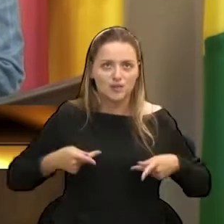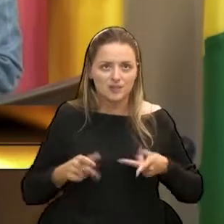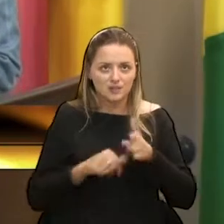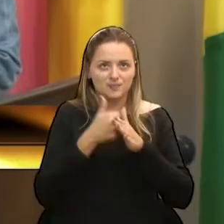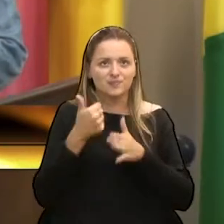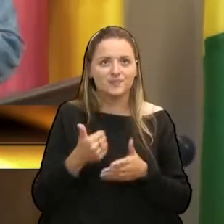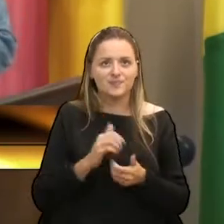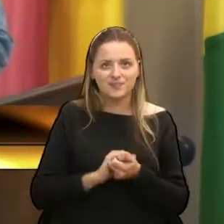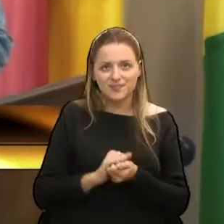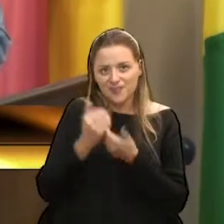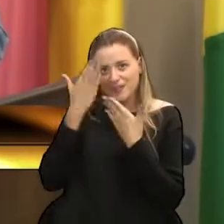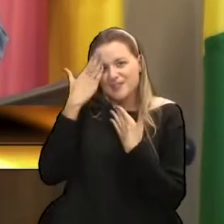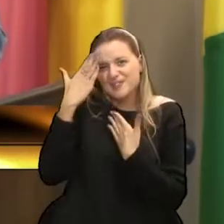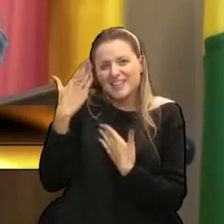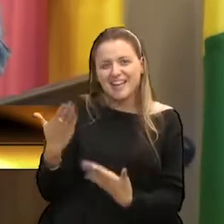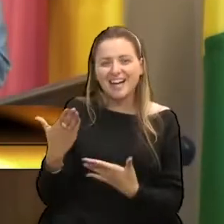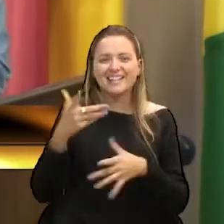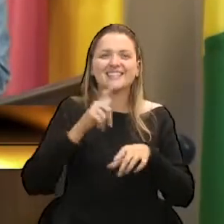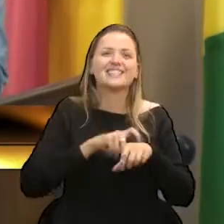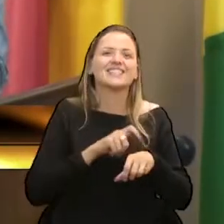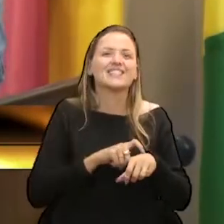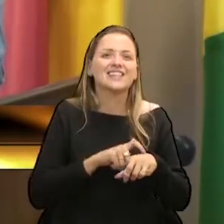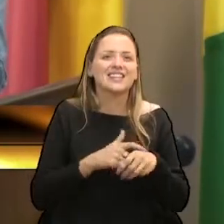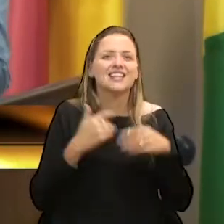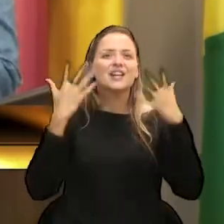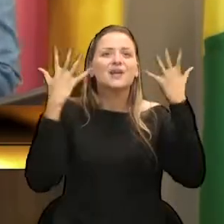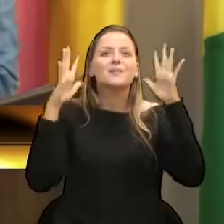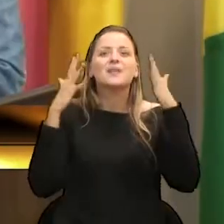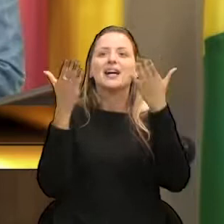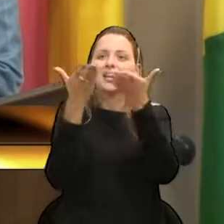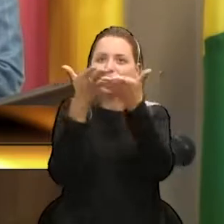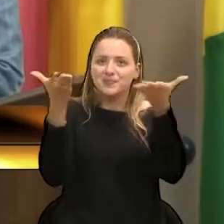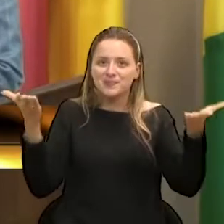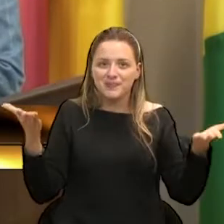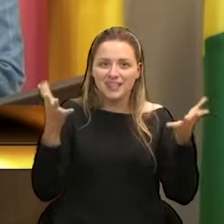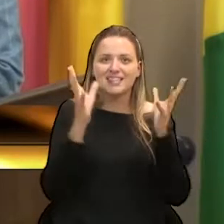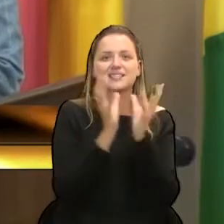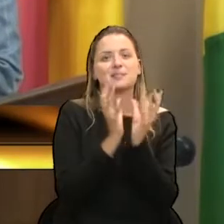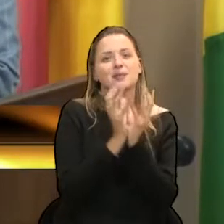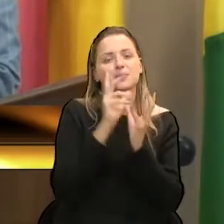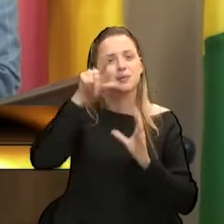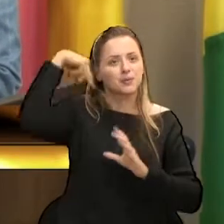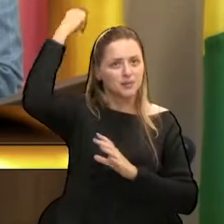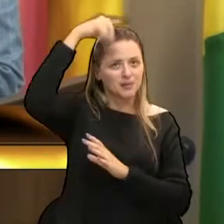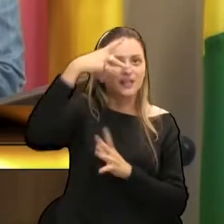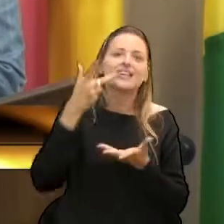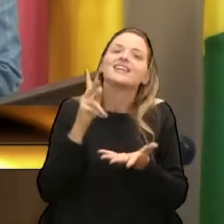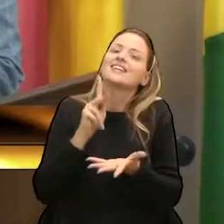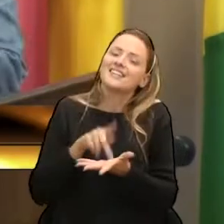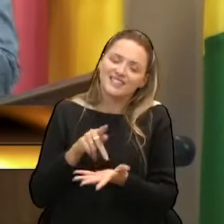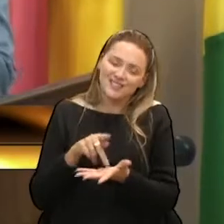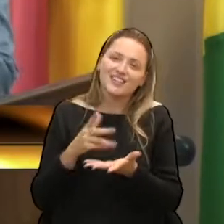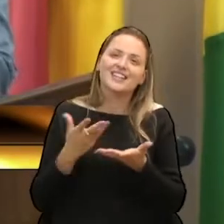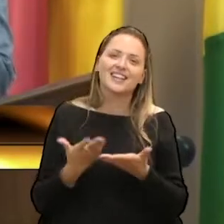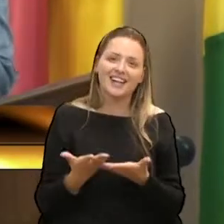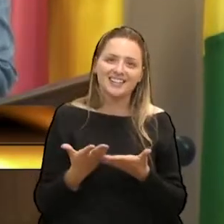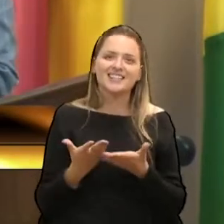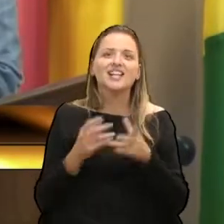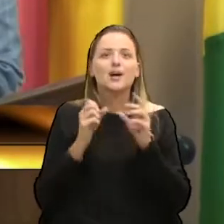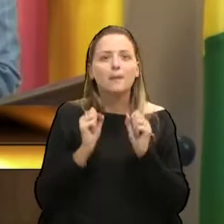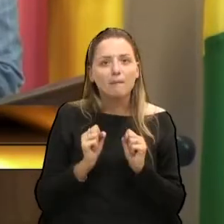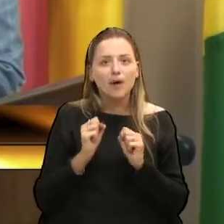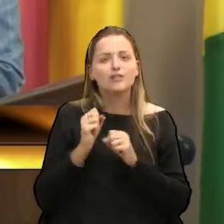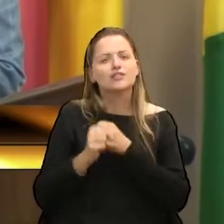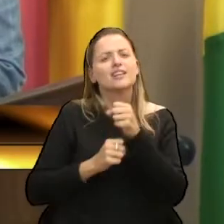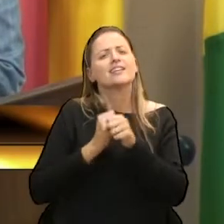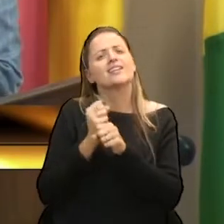melhores. Muitíssimo obrigado por esse momento. Parabéns para o movimento espírita e que realmente se possa, um ano após